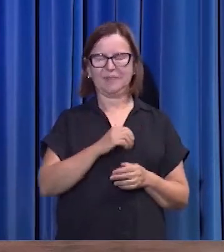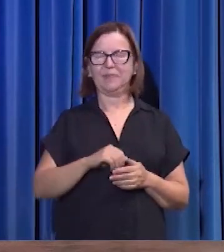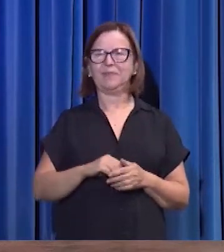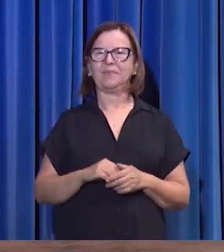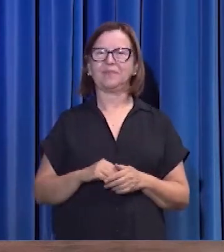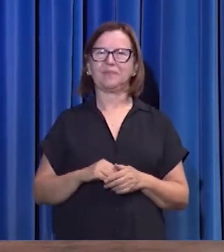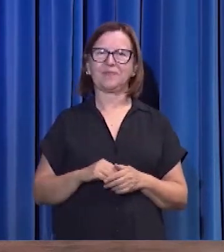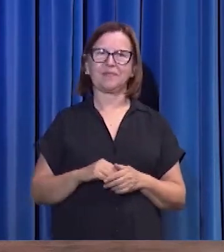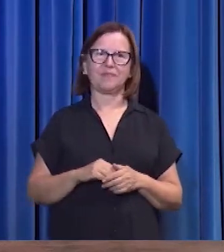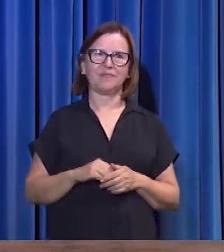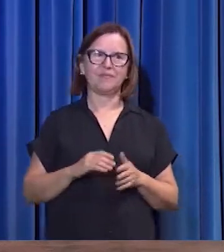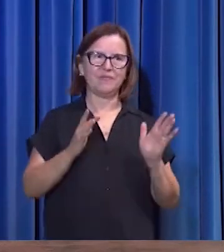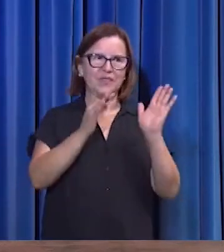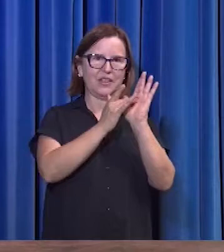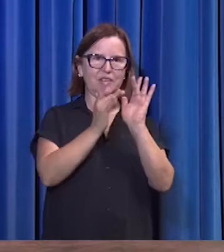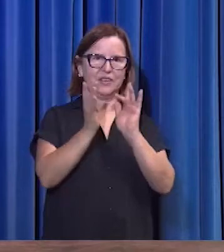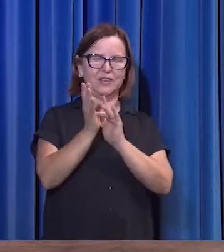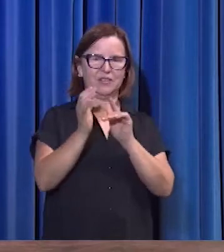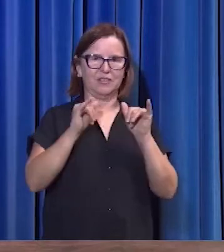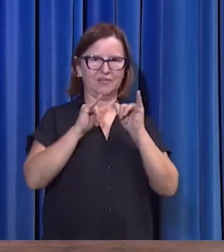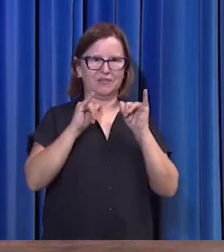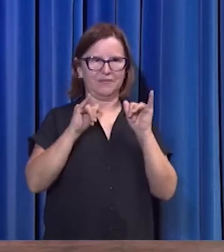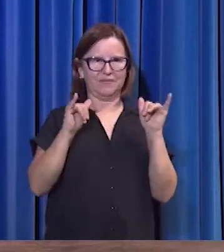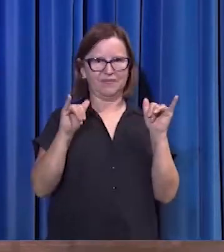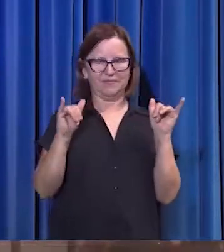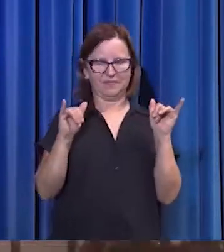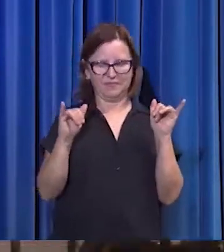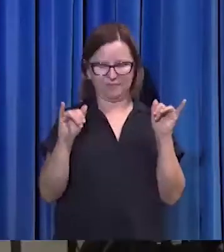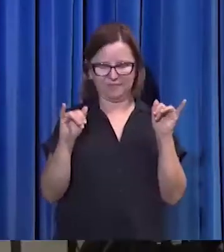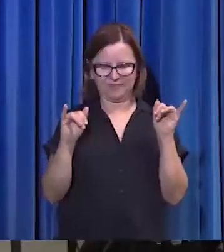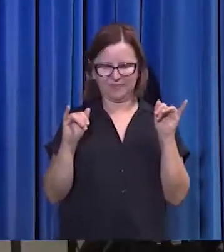Jesus, ele diz aqui,